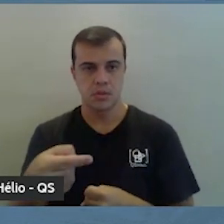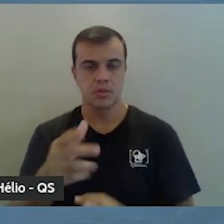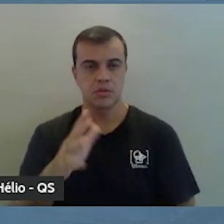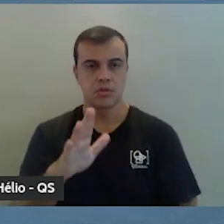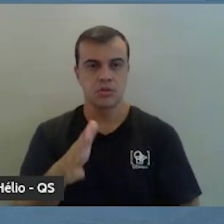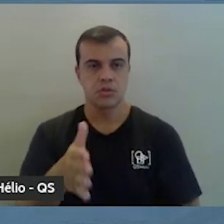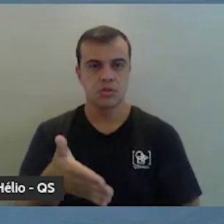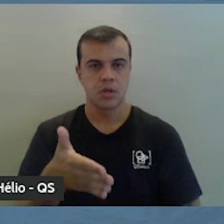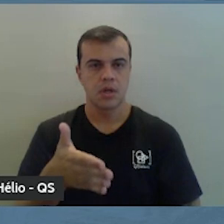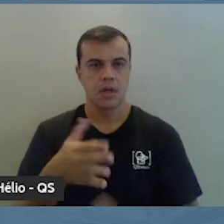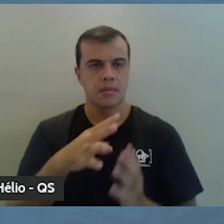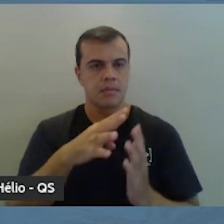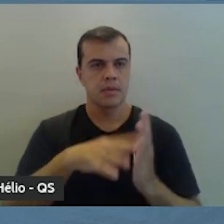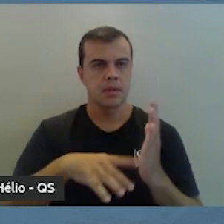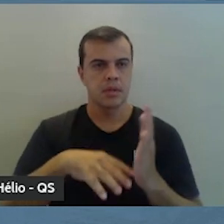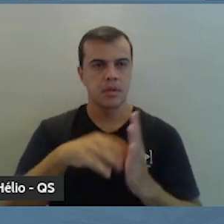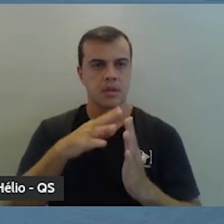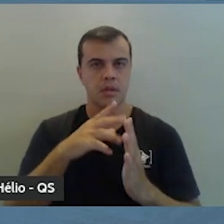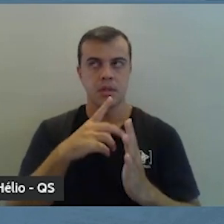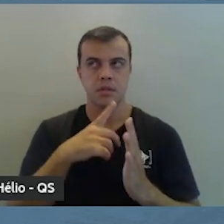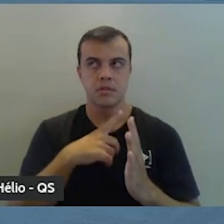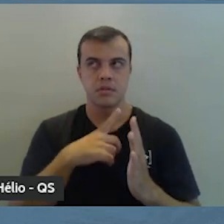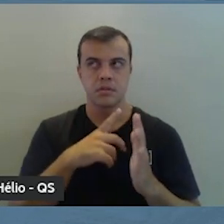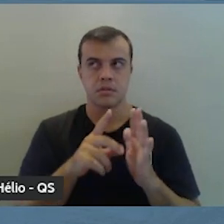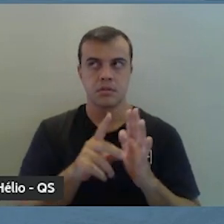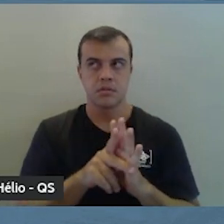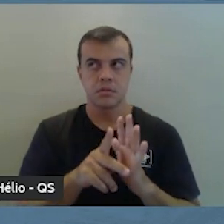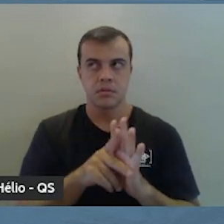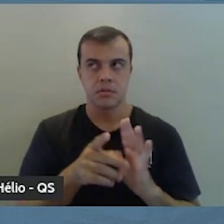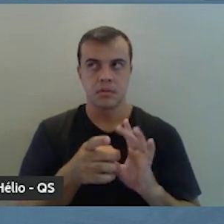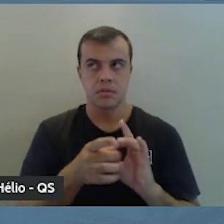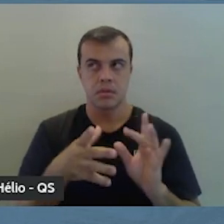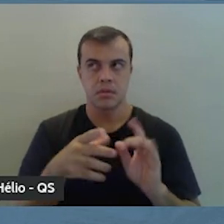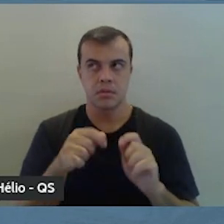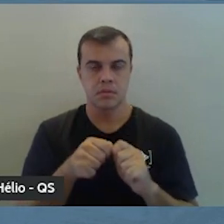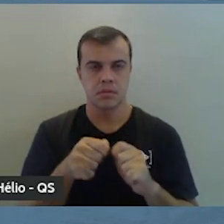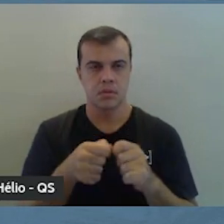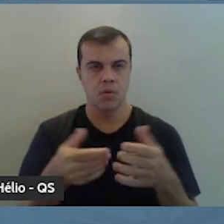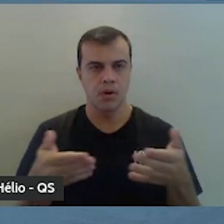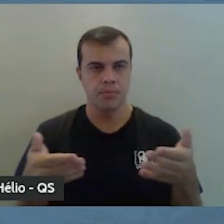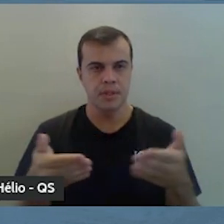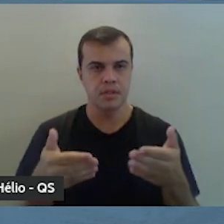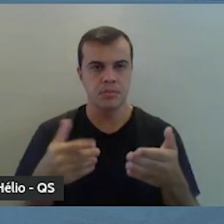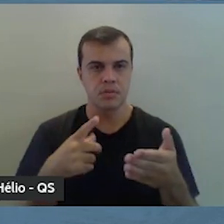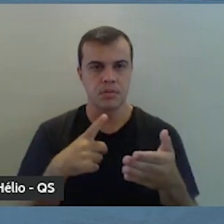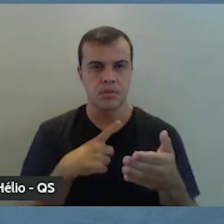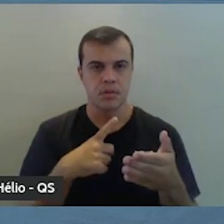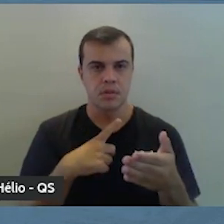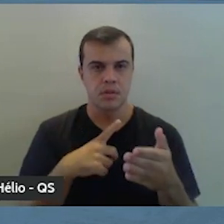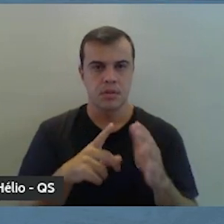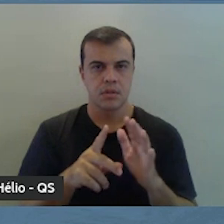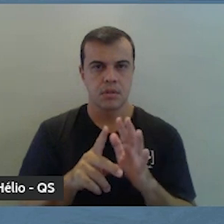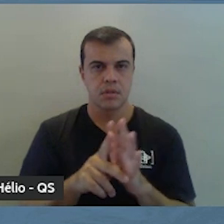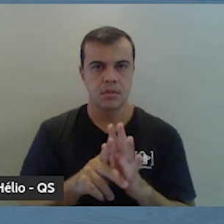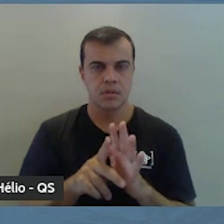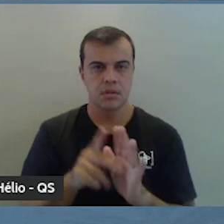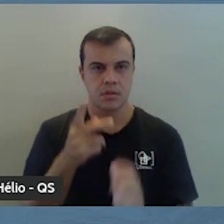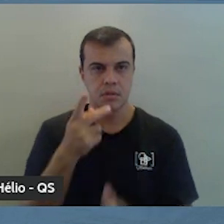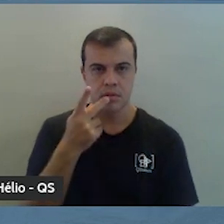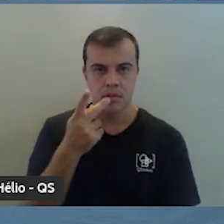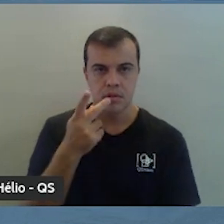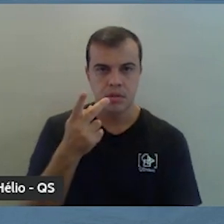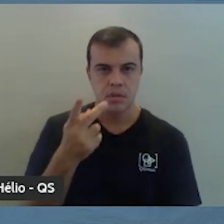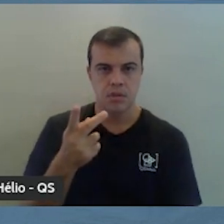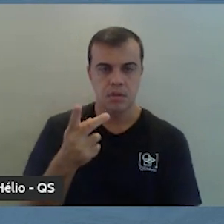já pinta com mais liberdade esses tipos, e aí essa fase de pinturas caipiras, em que ele mostra esses tipos